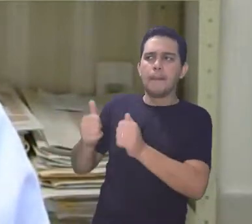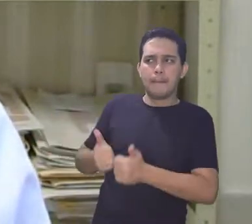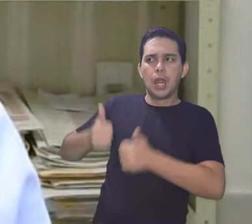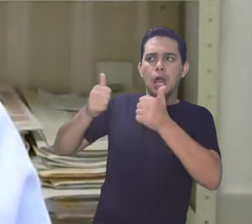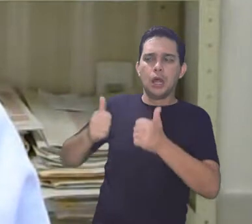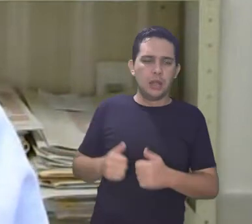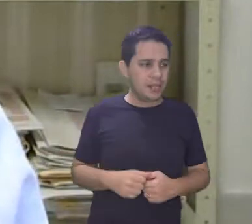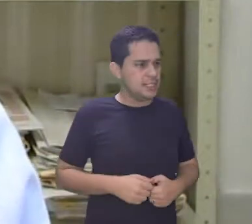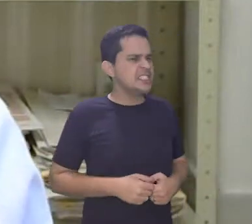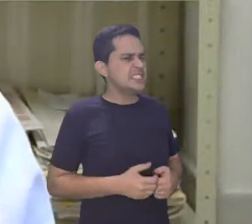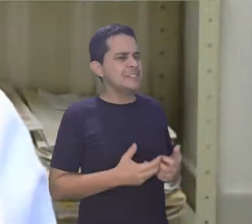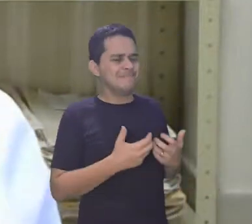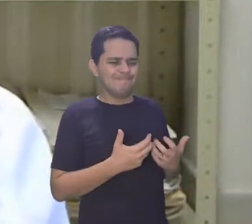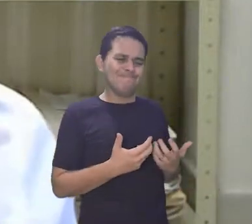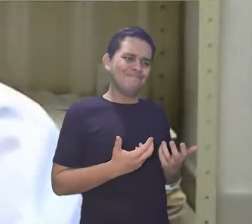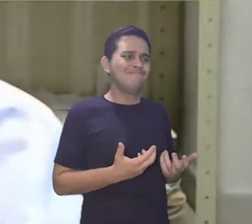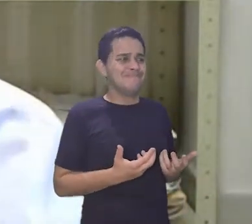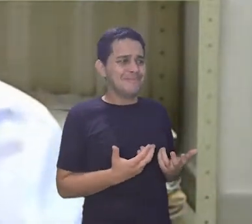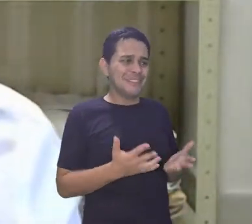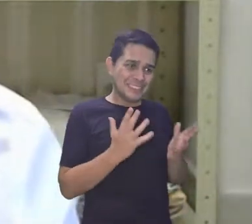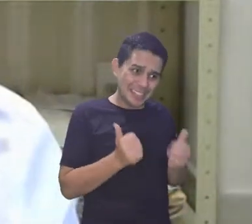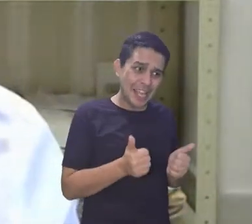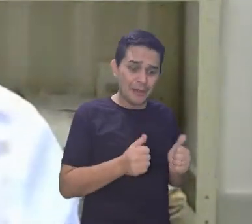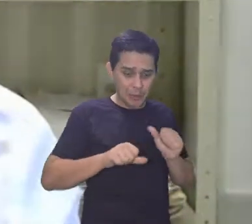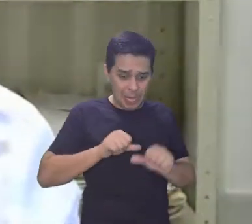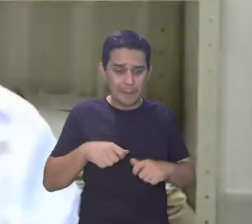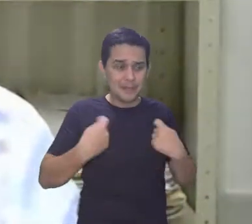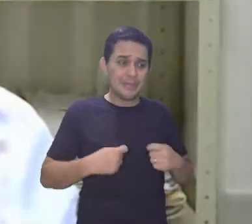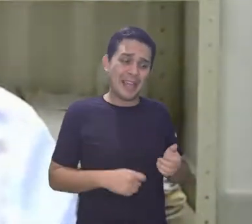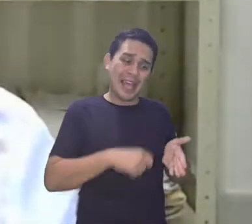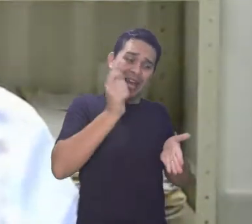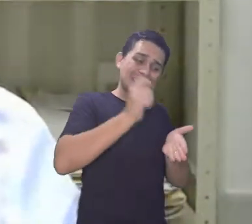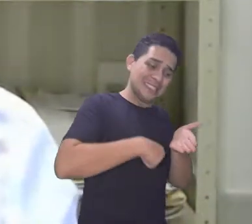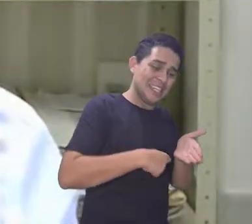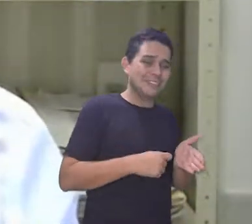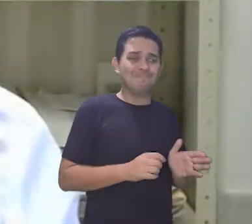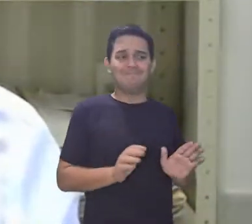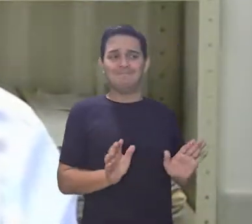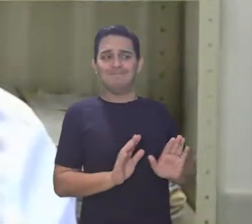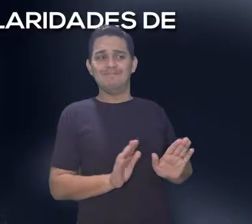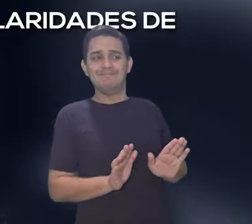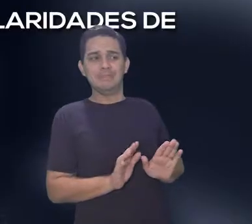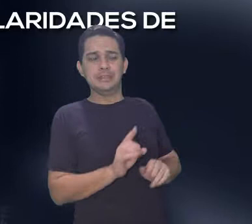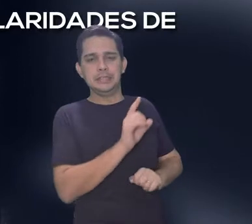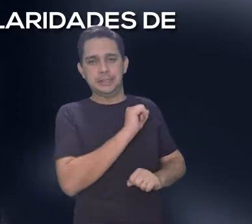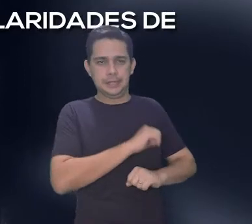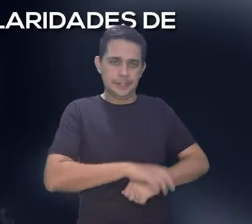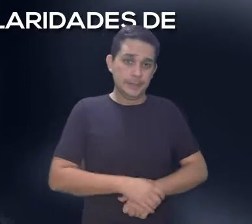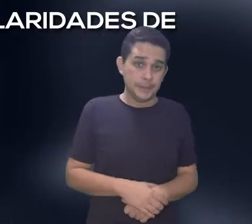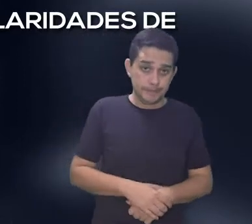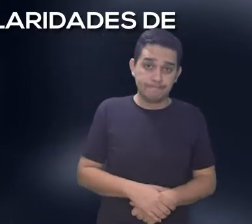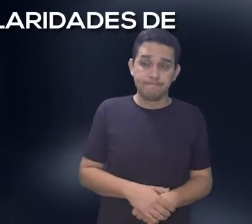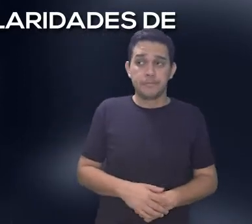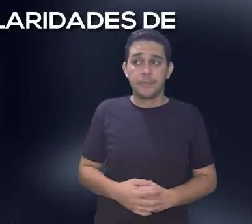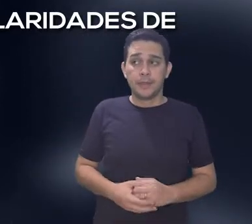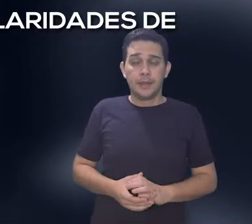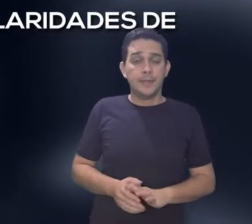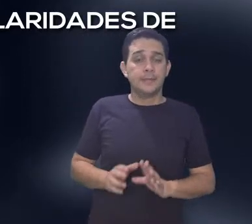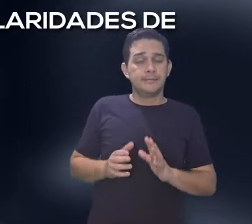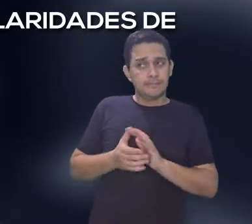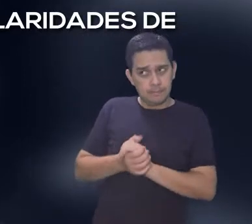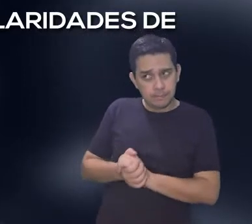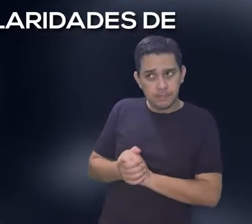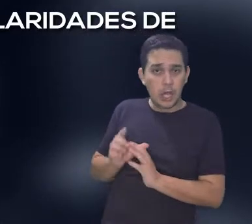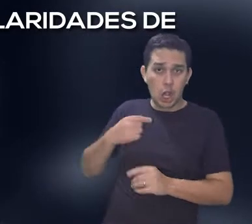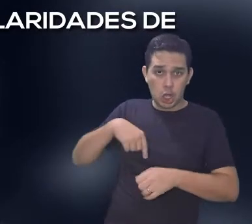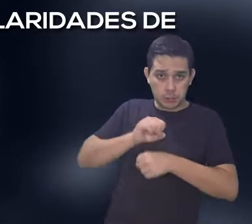aconteceria. Então, no curso do próprio inquérito, após essa manifestação, Foi feita uma nova visita, dessa feita